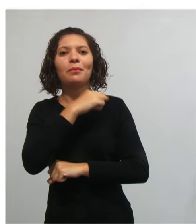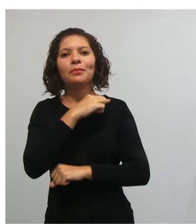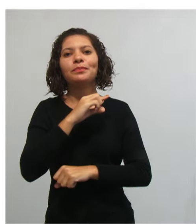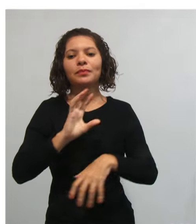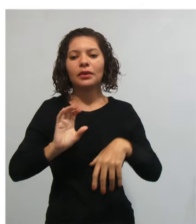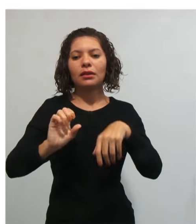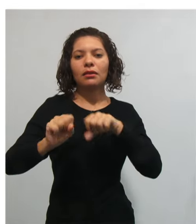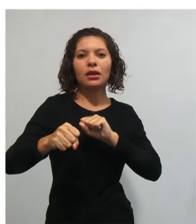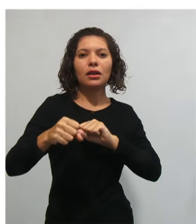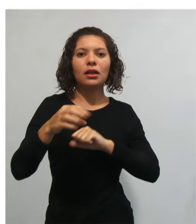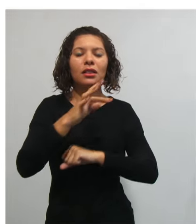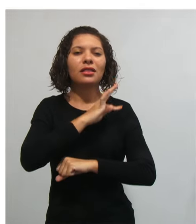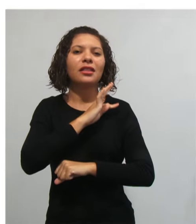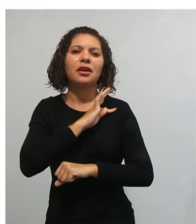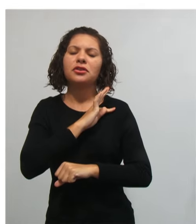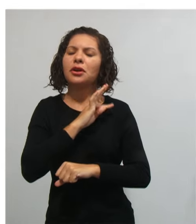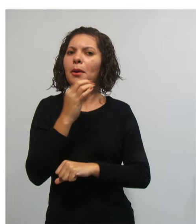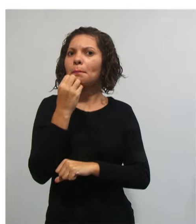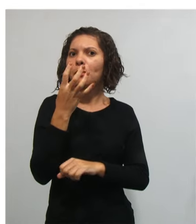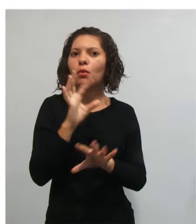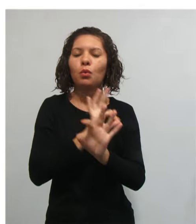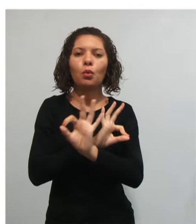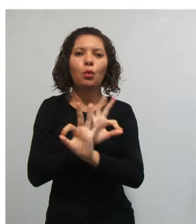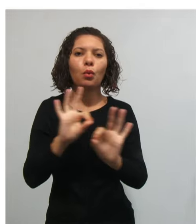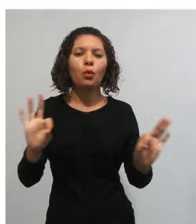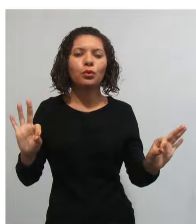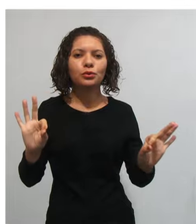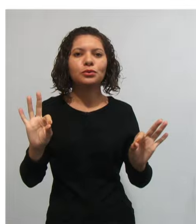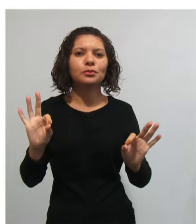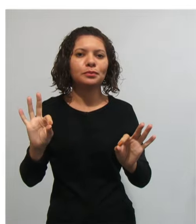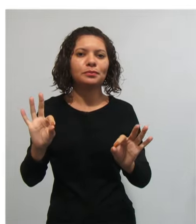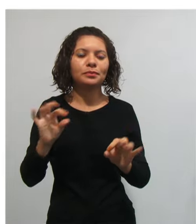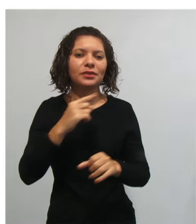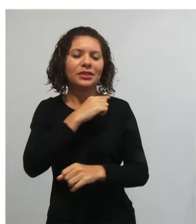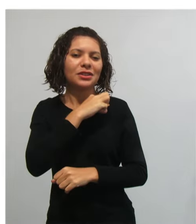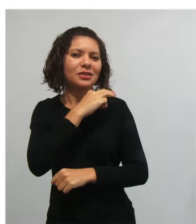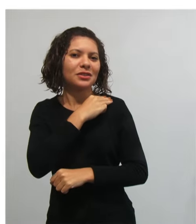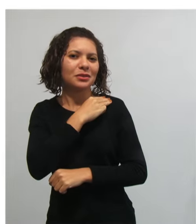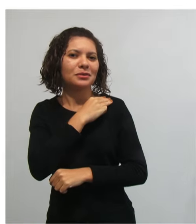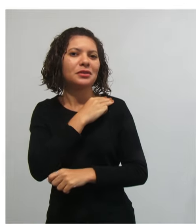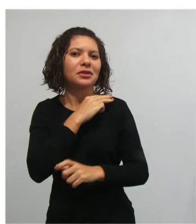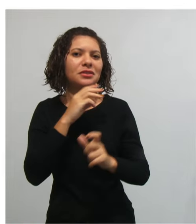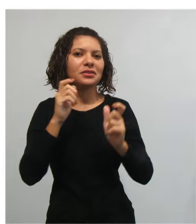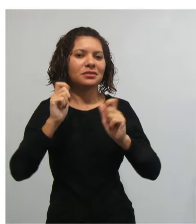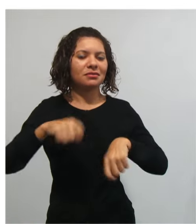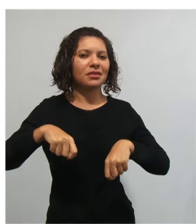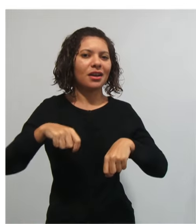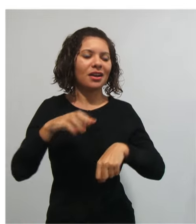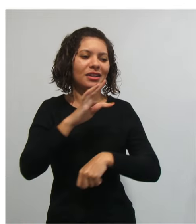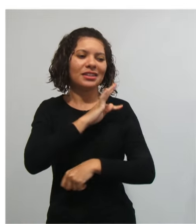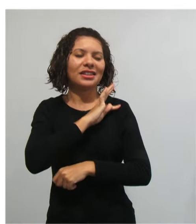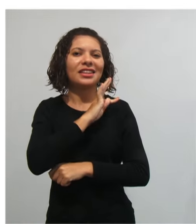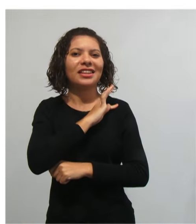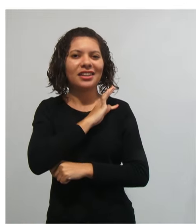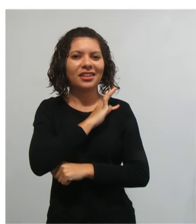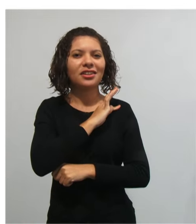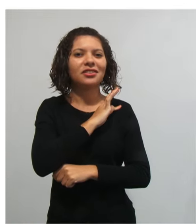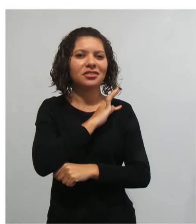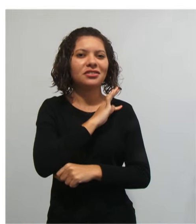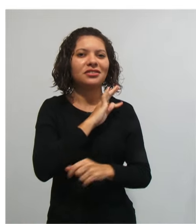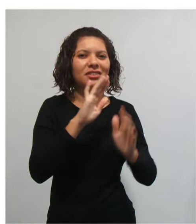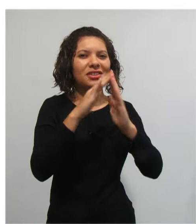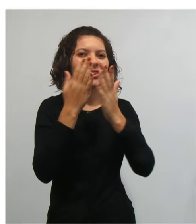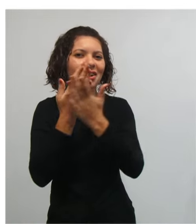formação técnica no ensino médio como tivemos em outras épocas que no próprio ensino médio se